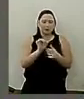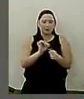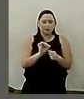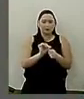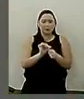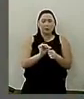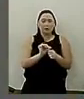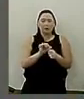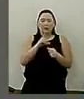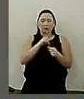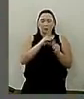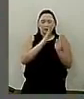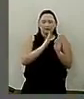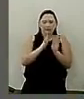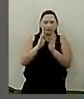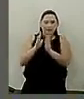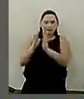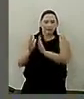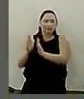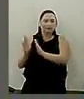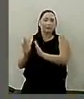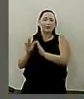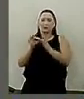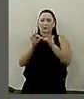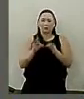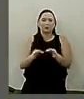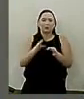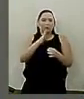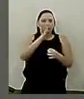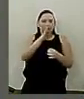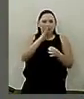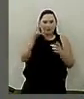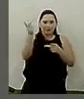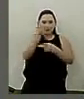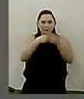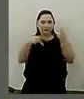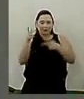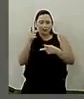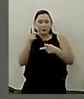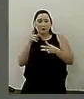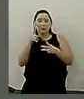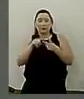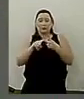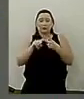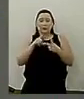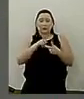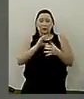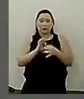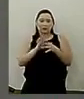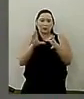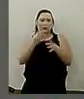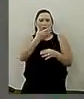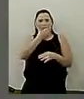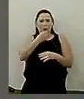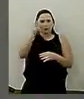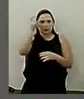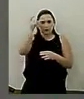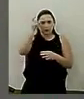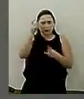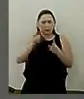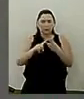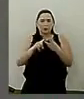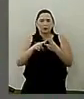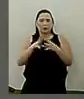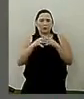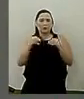na mesma ordem: o silenciamento da tempestade, a libertação de um homem endemoniado, a cura